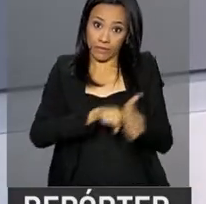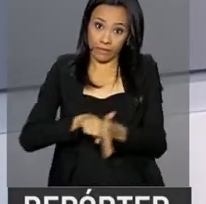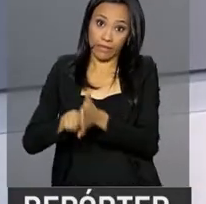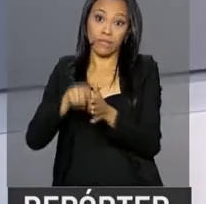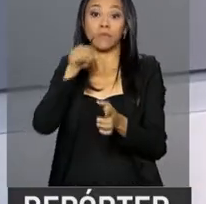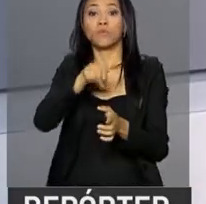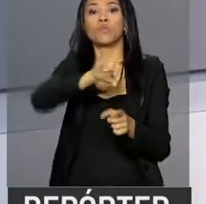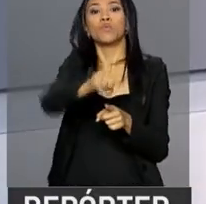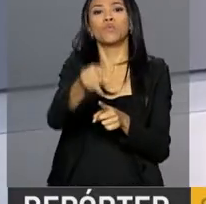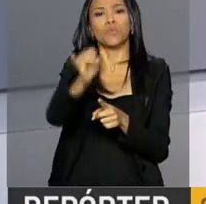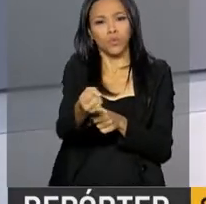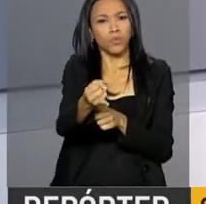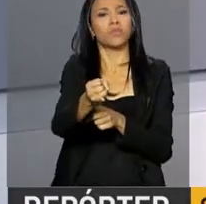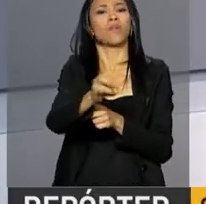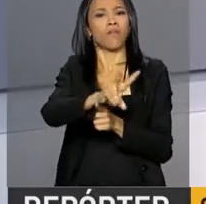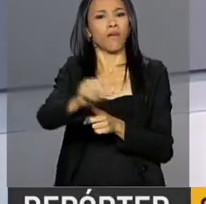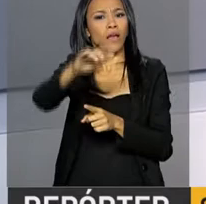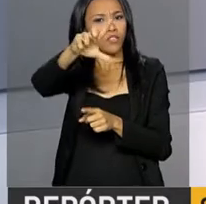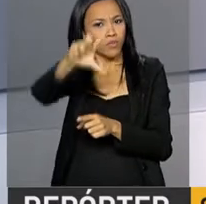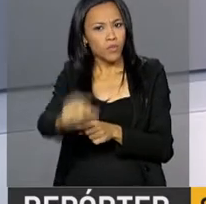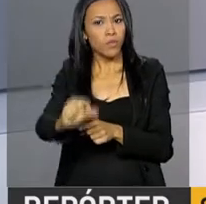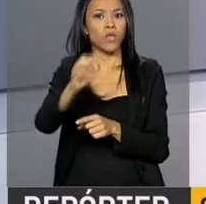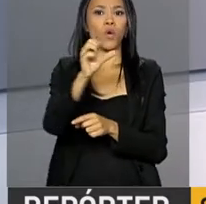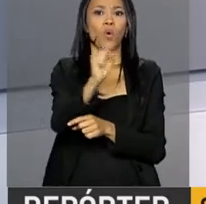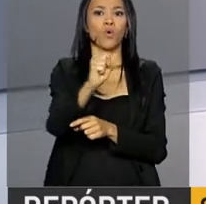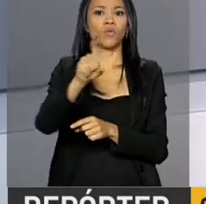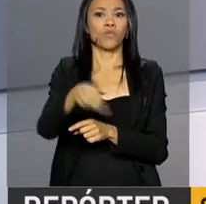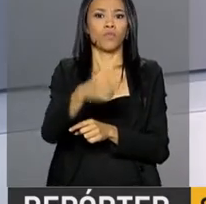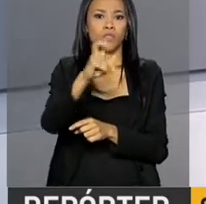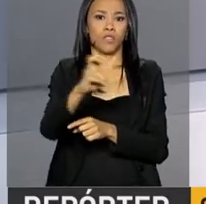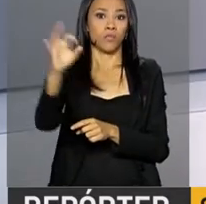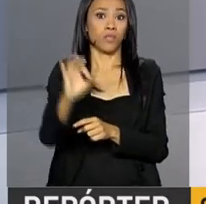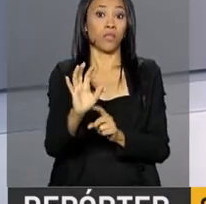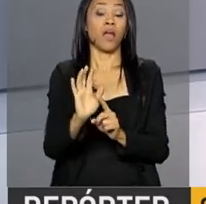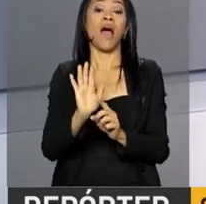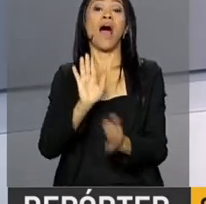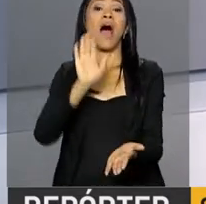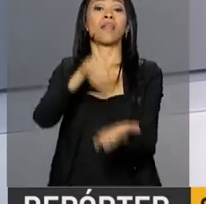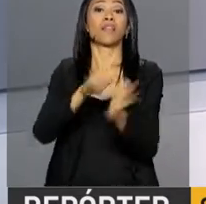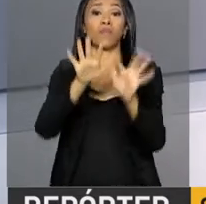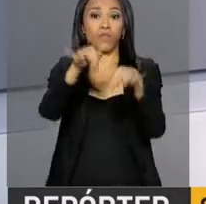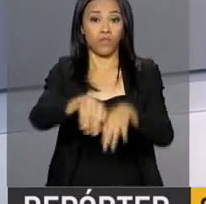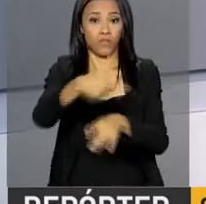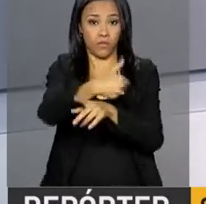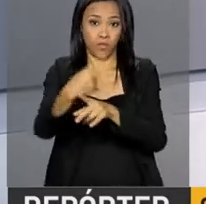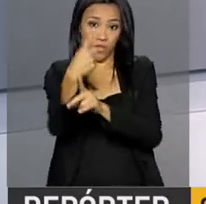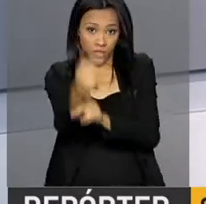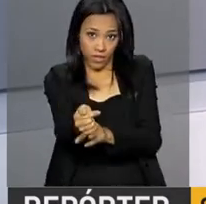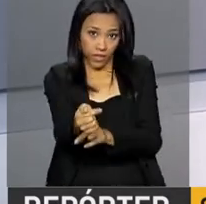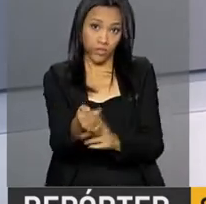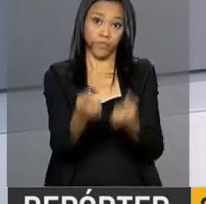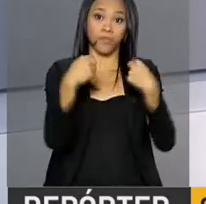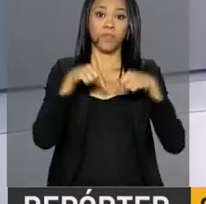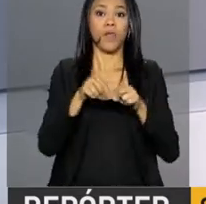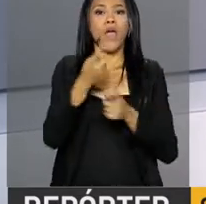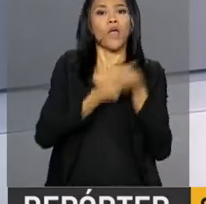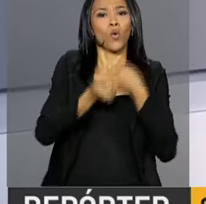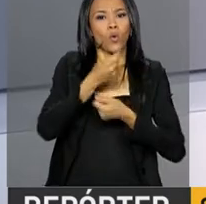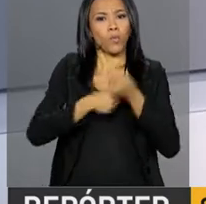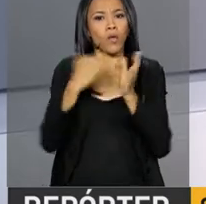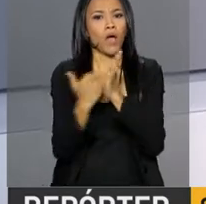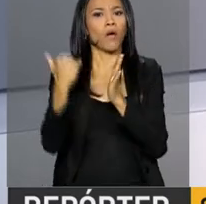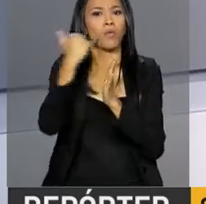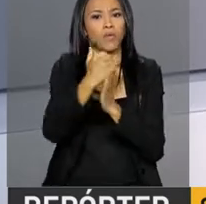básica de juros deve cair para oito e meio por cento ao ano até o fim de 2016 sete já economia deve crescer 0